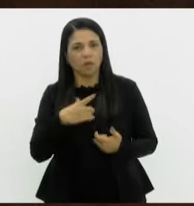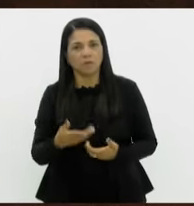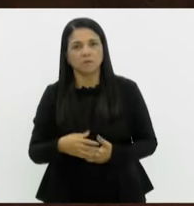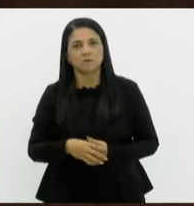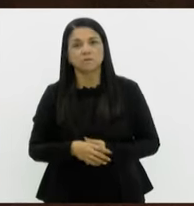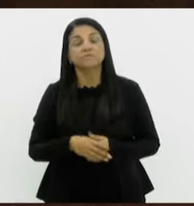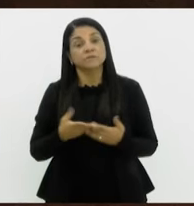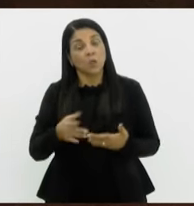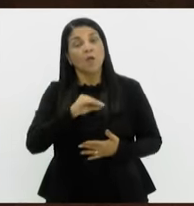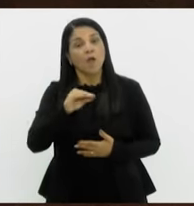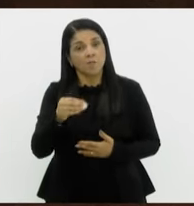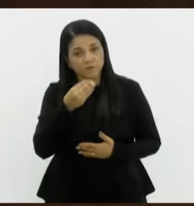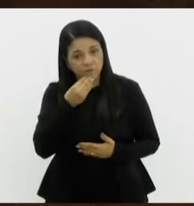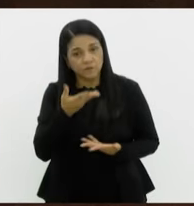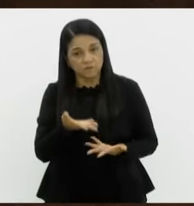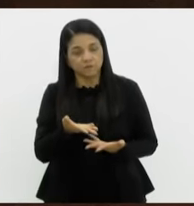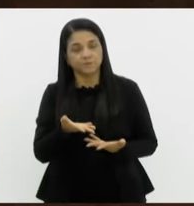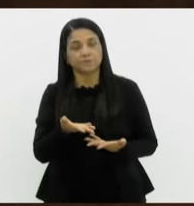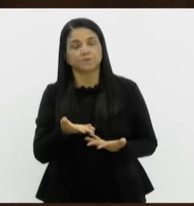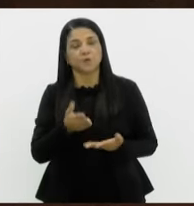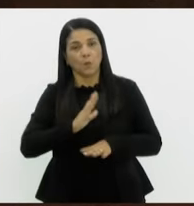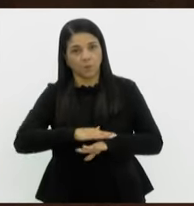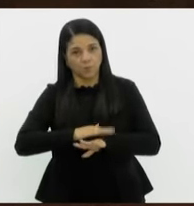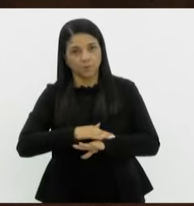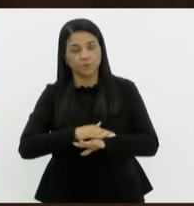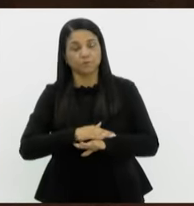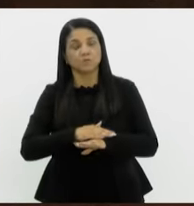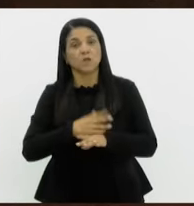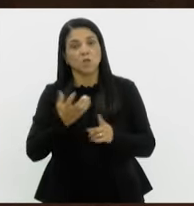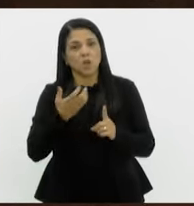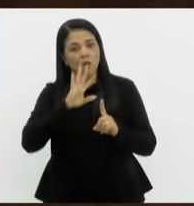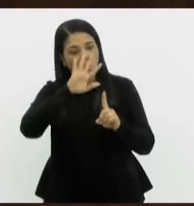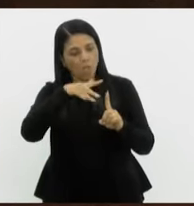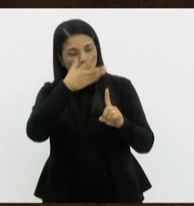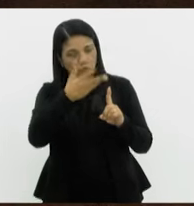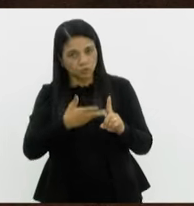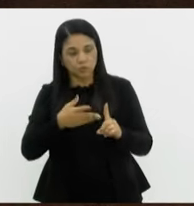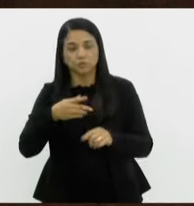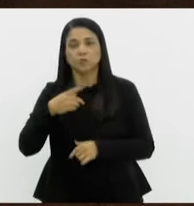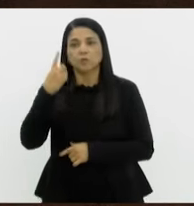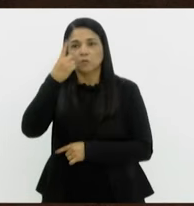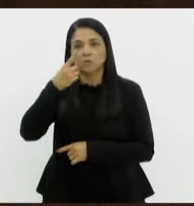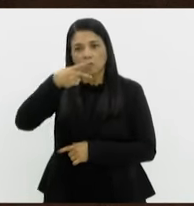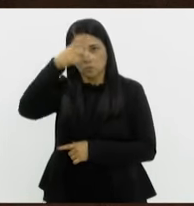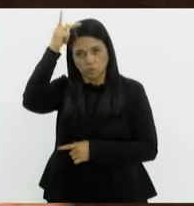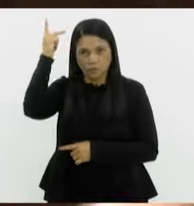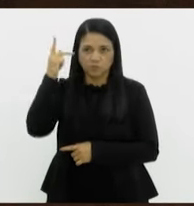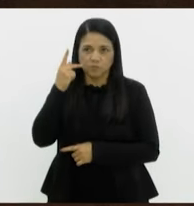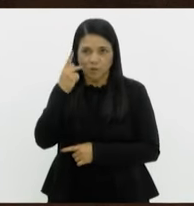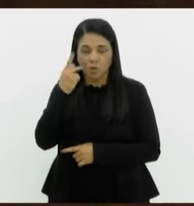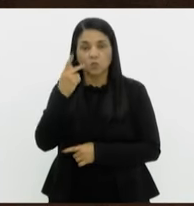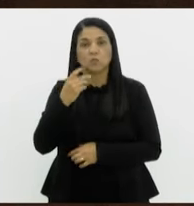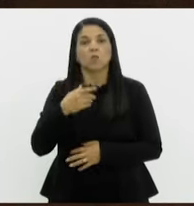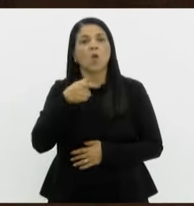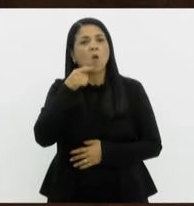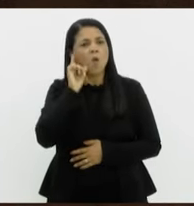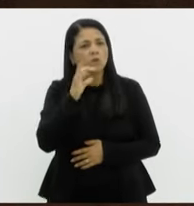ensejo, quero aqui fazer um elogio ao deputado Luiz Paulo, que ontem, na CCJ,